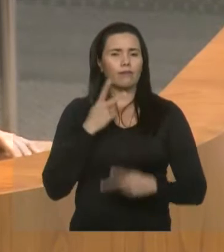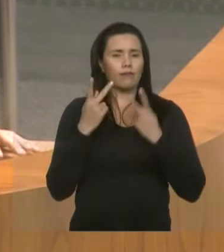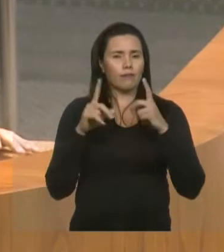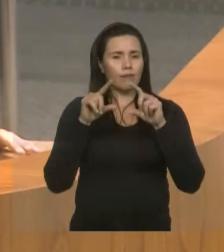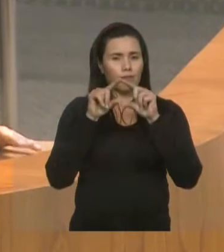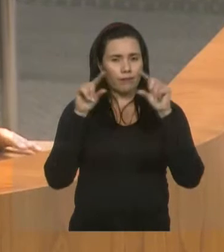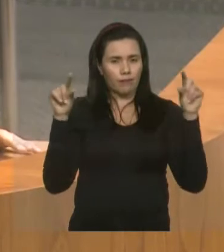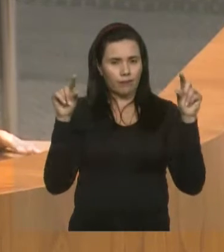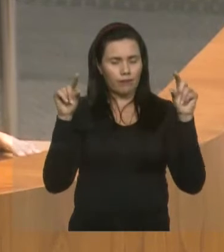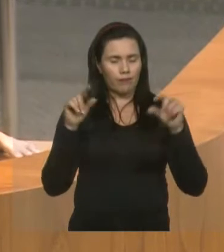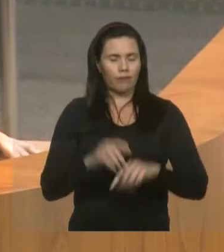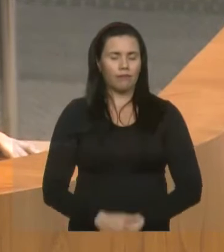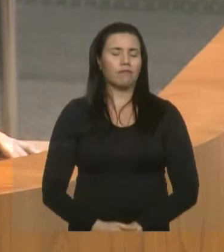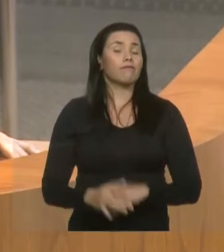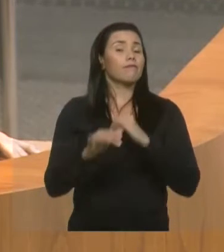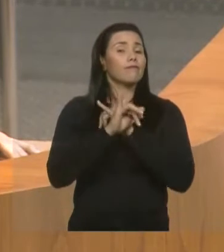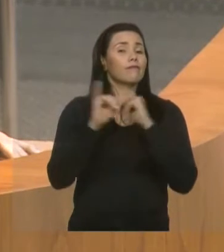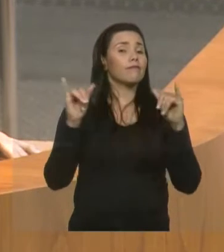seguinte: